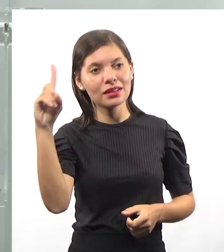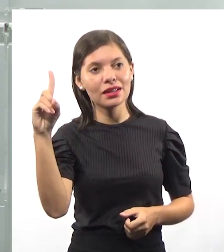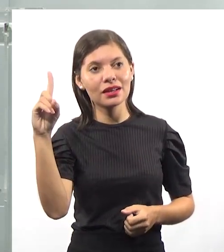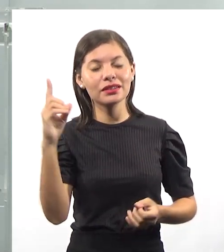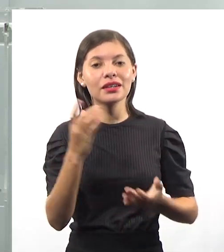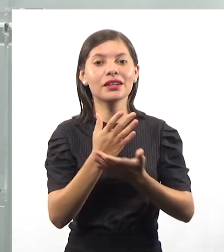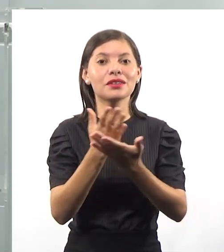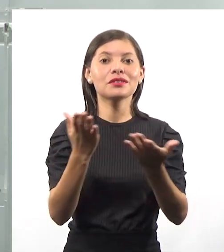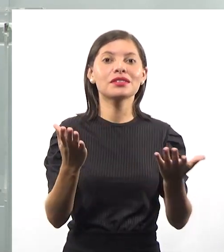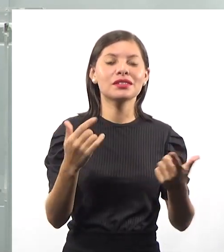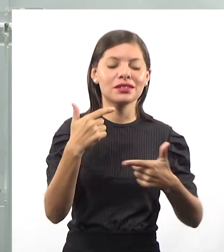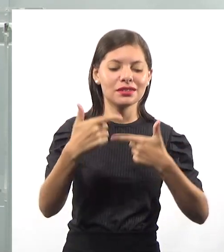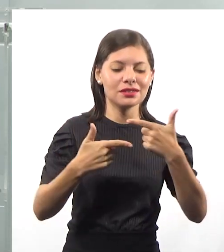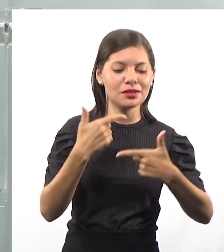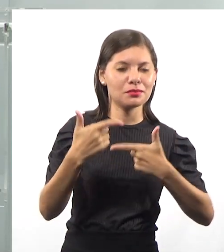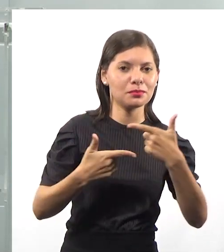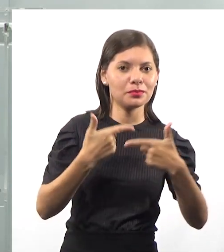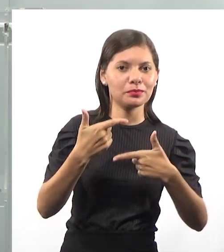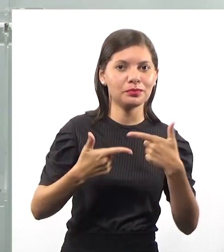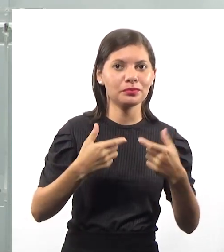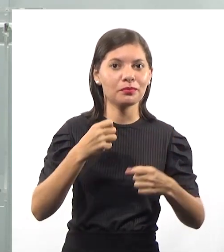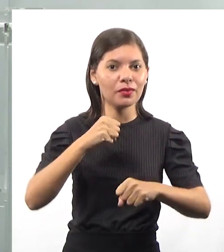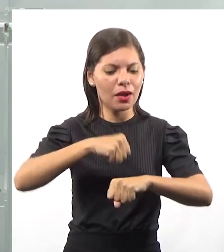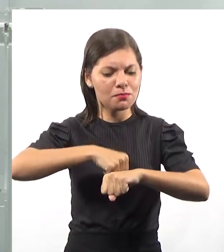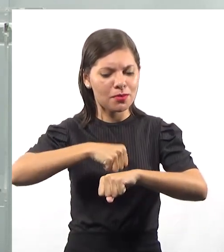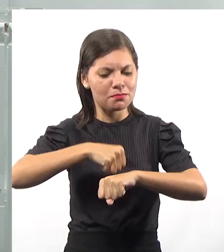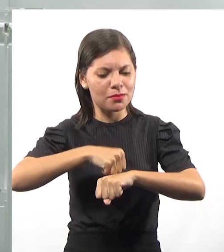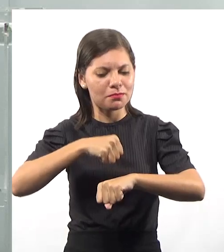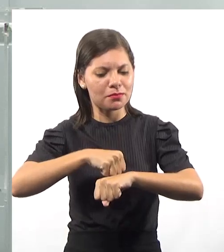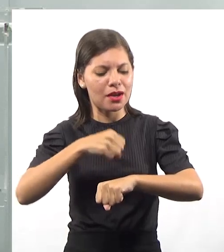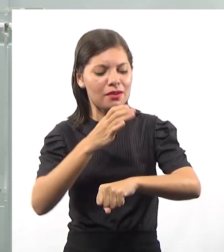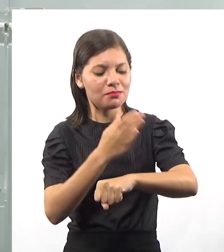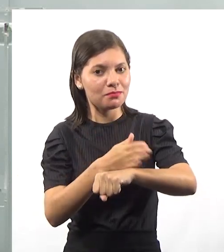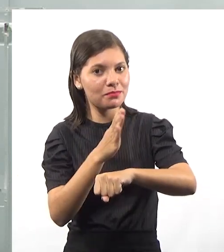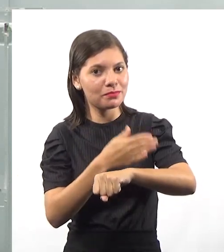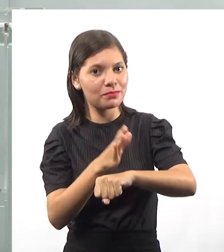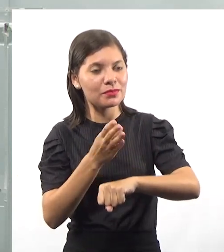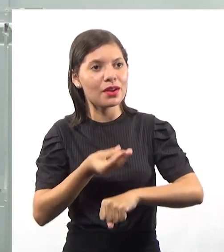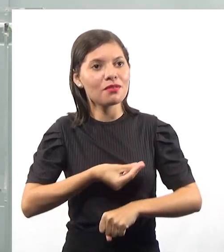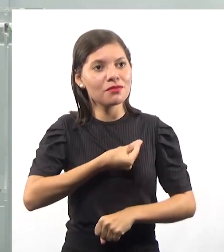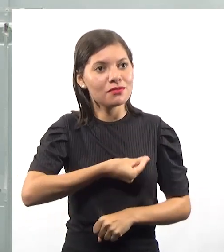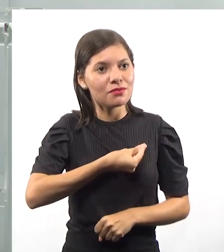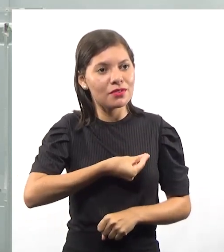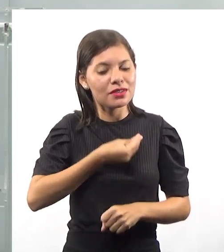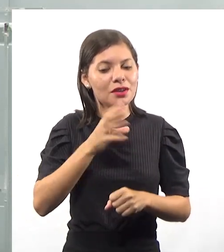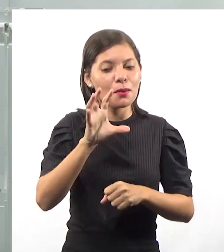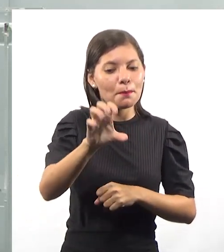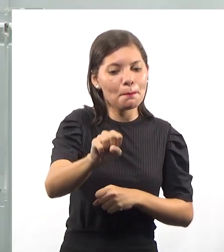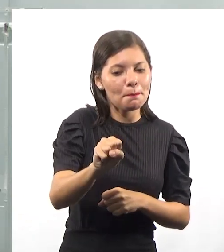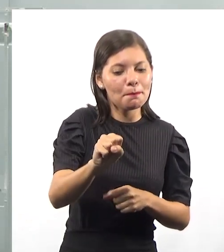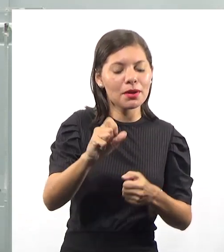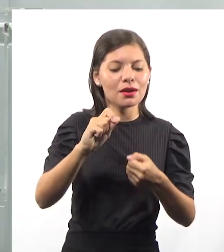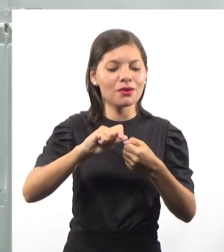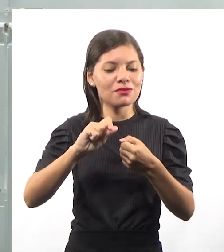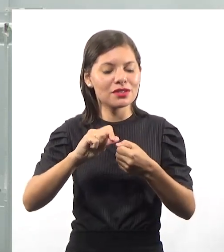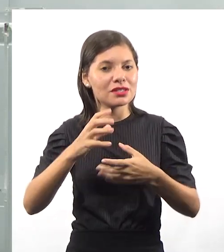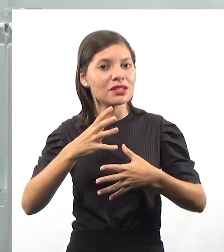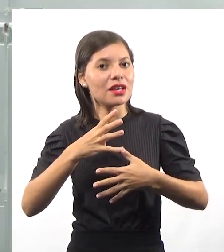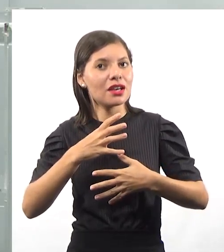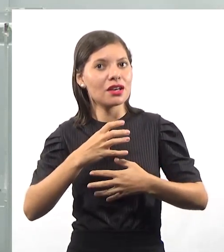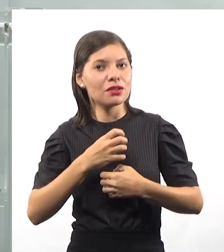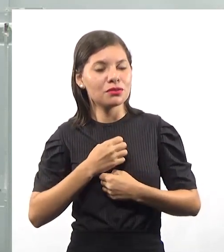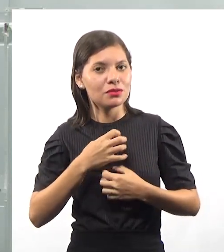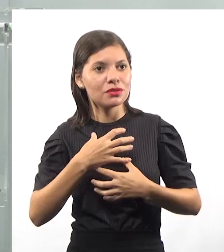que que se trabalhe a parte prática, a experiência, a vivência, a textura, o